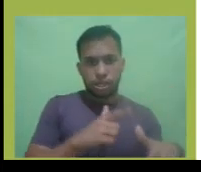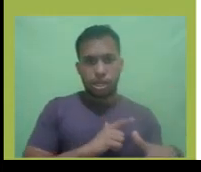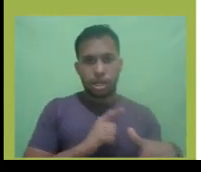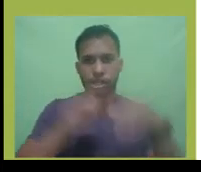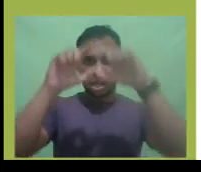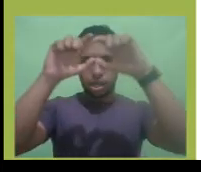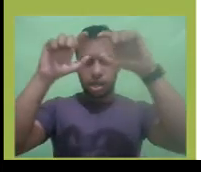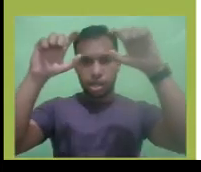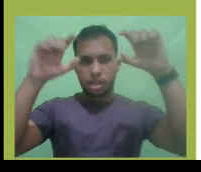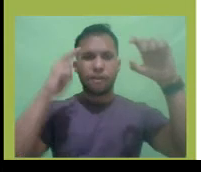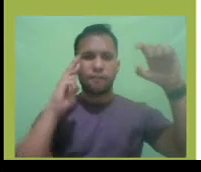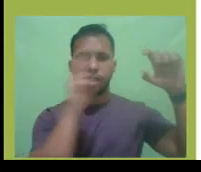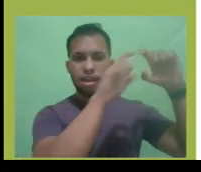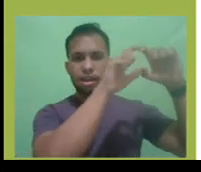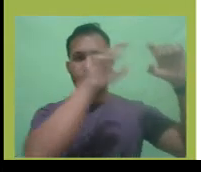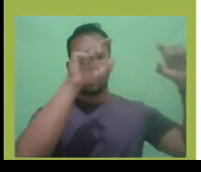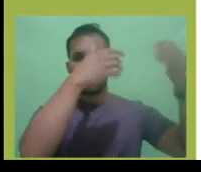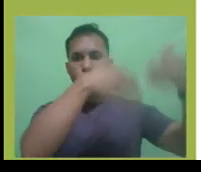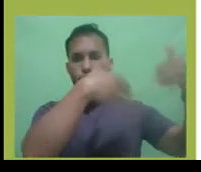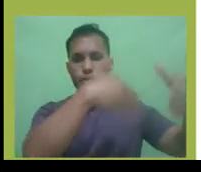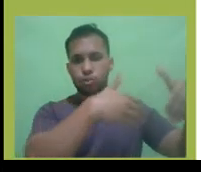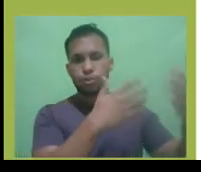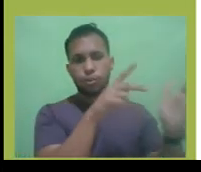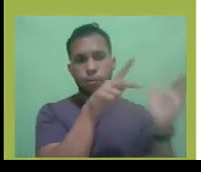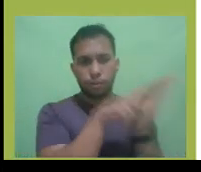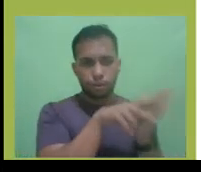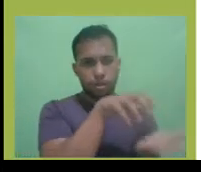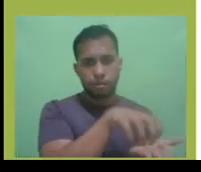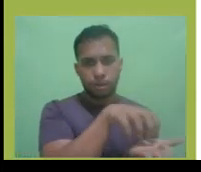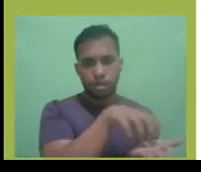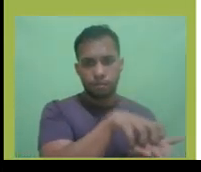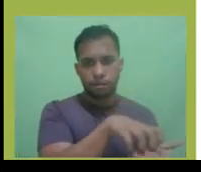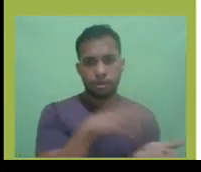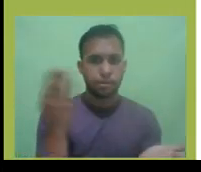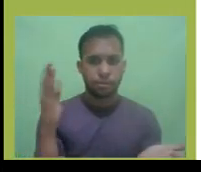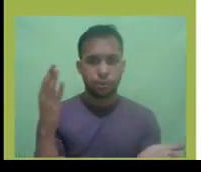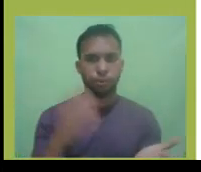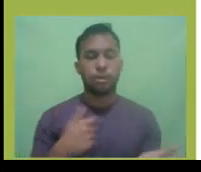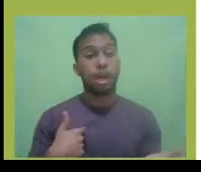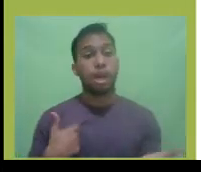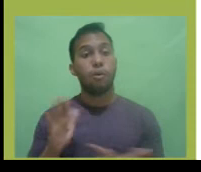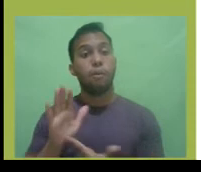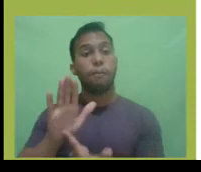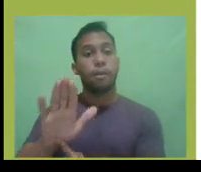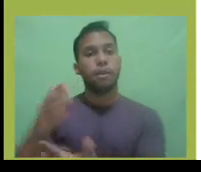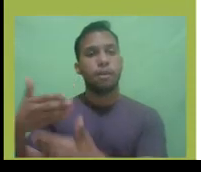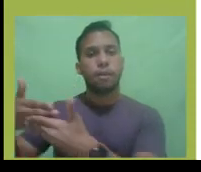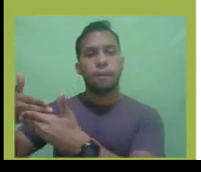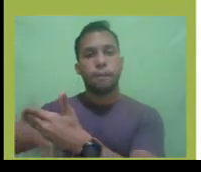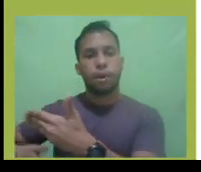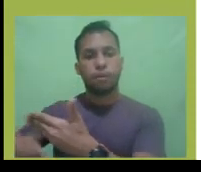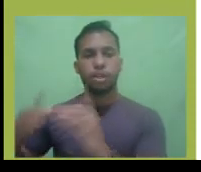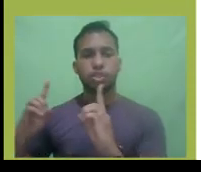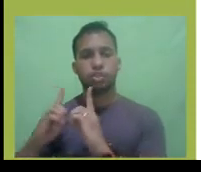Departamento de Biologia. Eu estava apresentando a prova de didática, cujo tema era este daqui, e